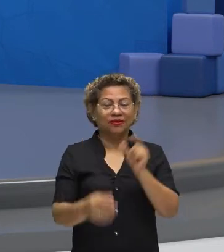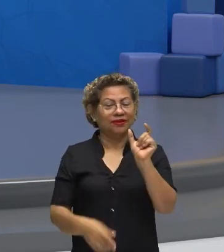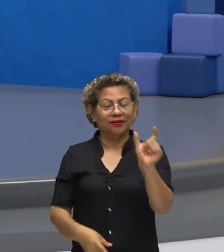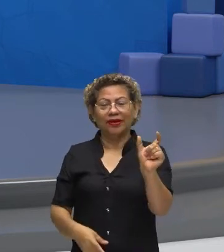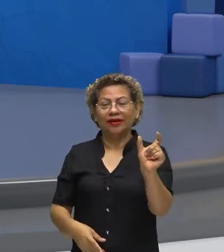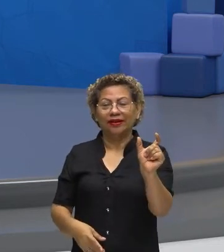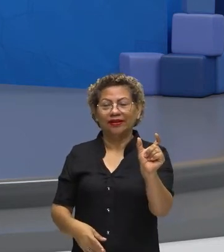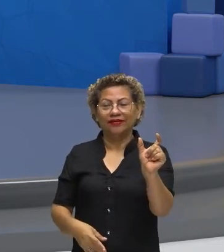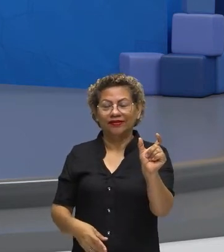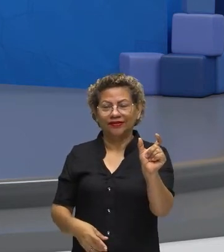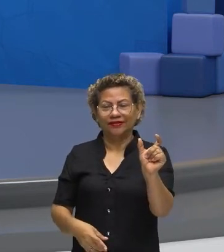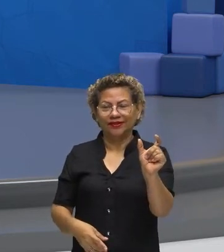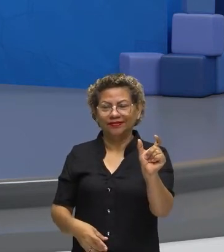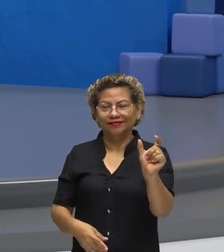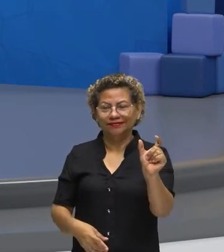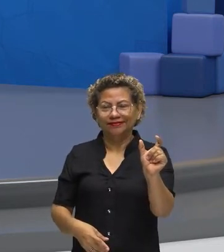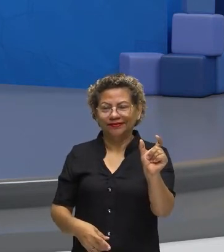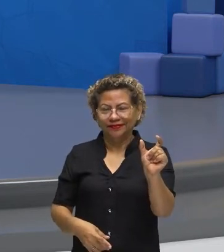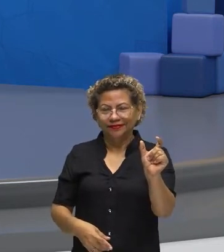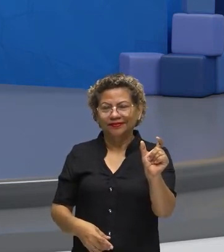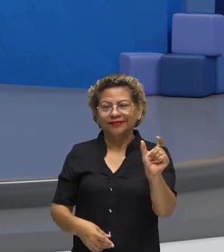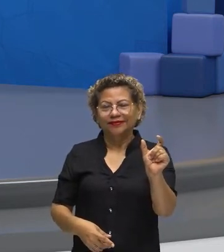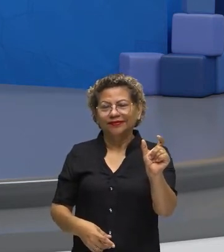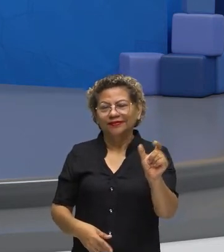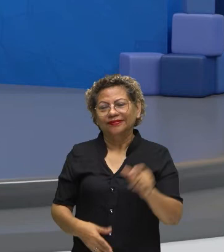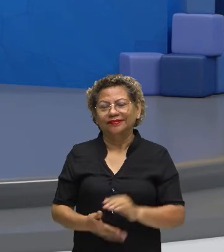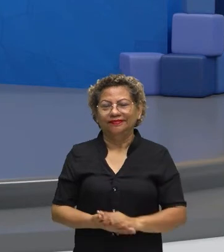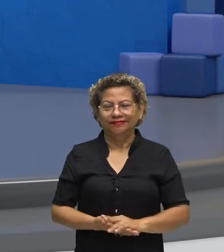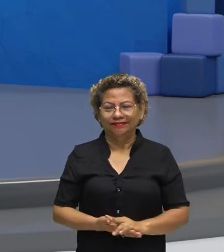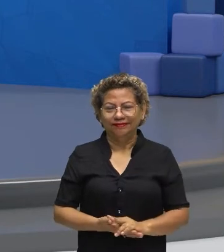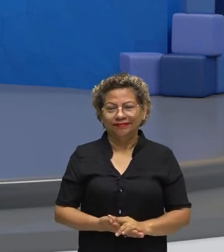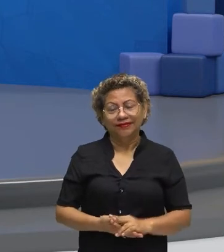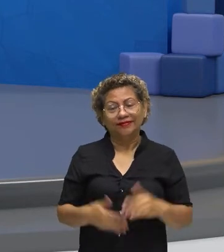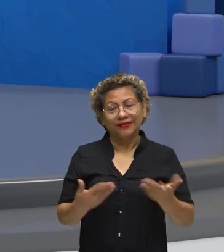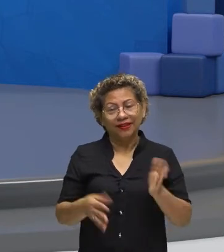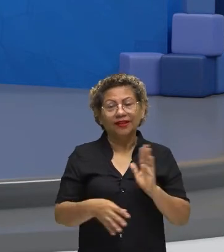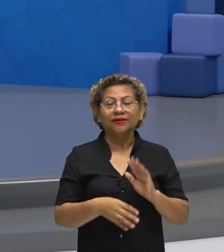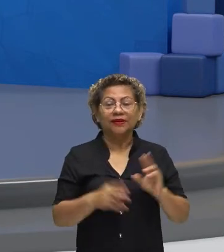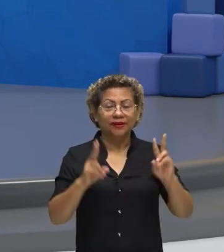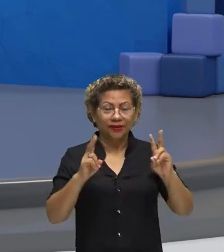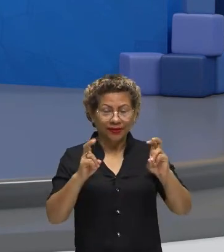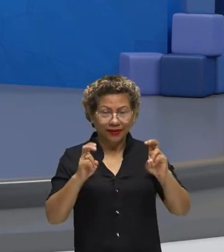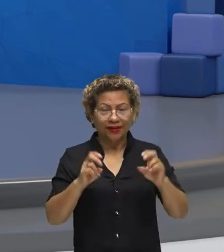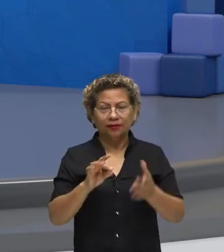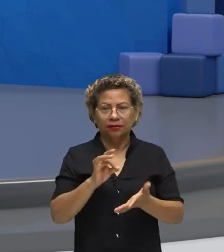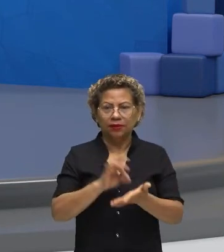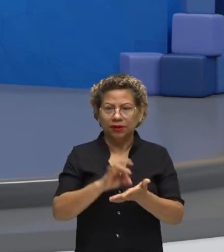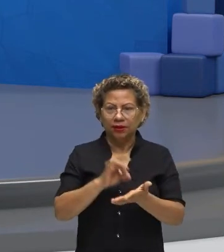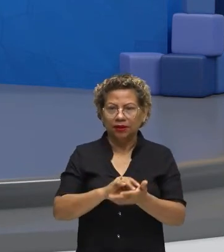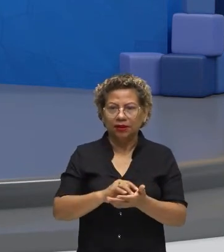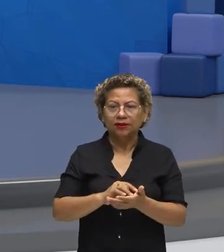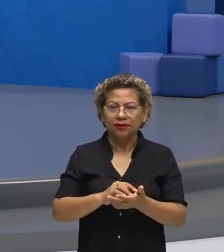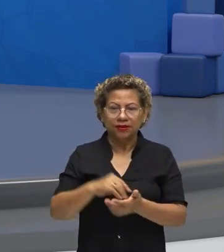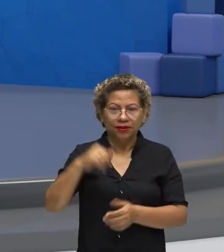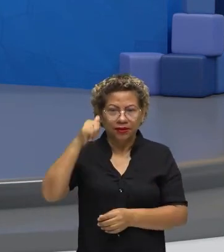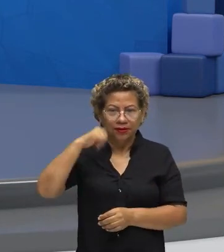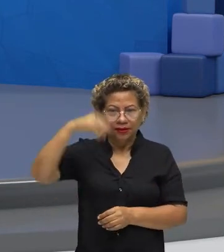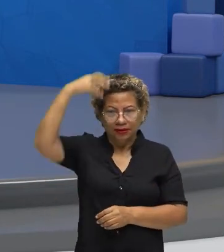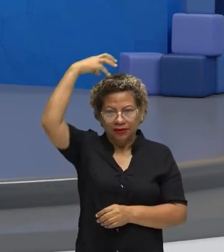monarquias, os reis e tudo mais, justamente para trazer ali esse contexto, né, onde as rainhas grávidas estavam ali